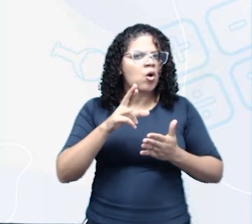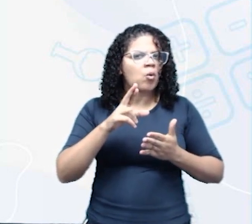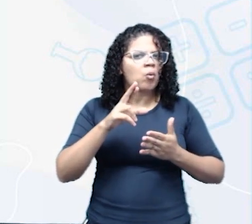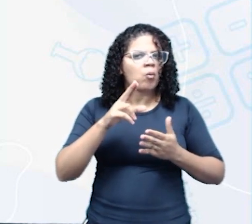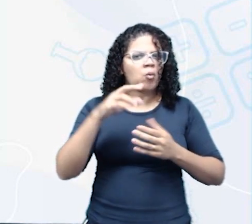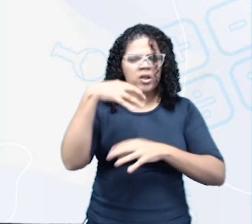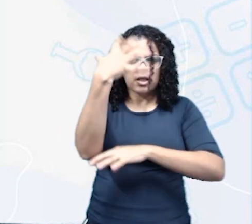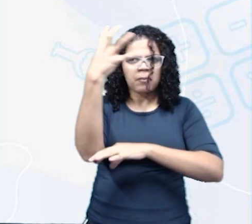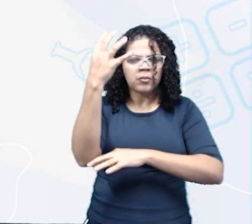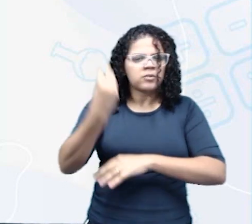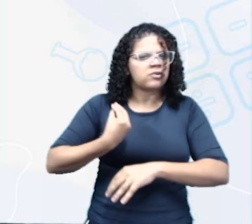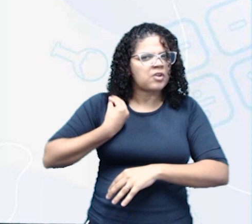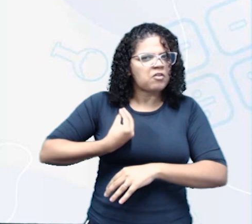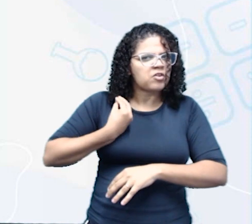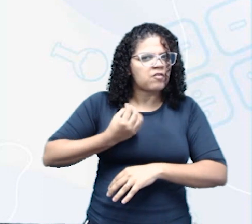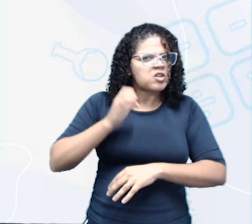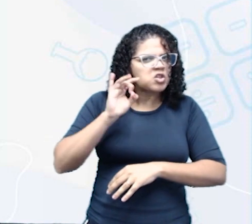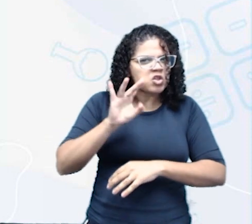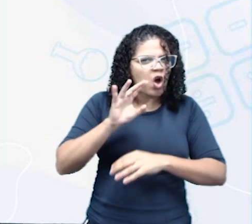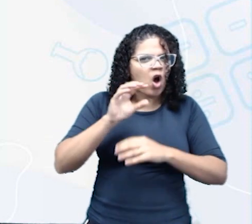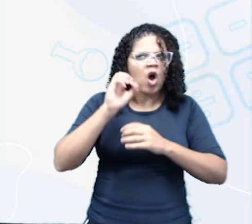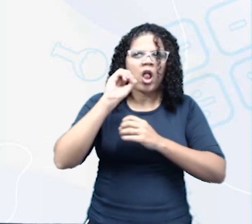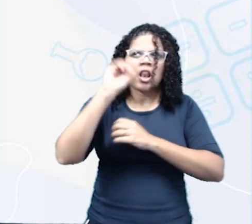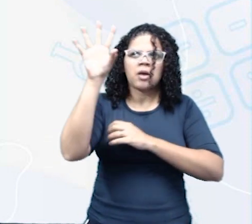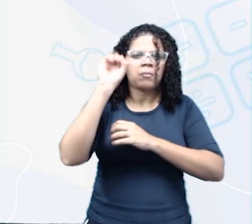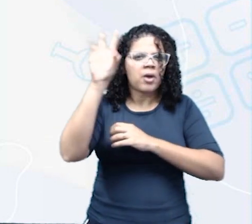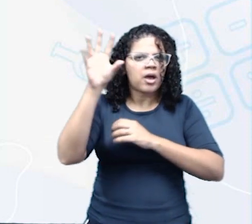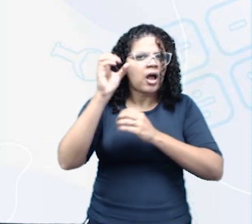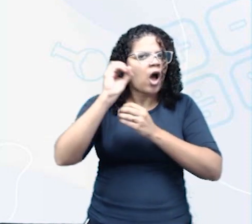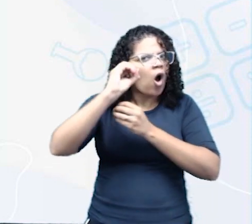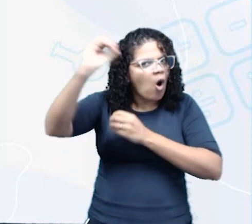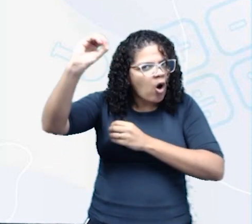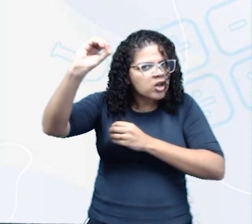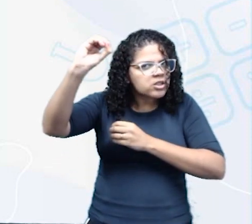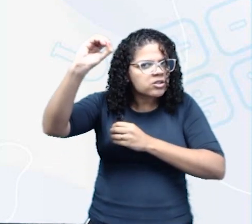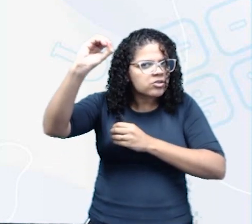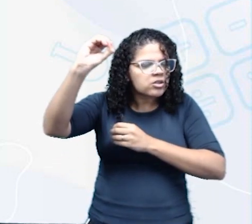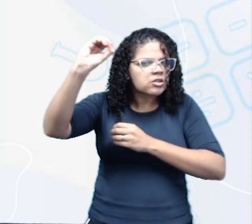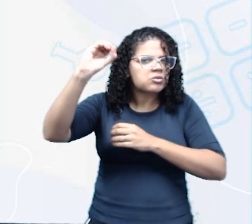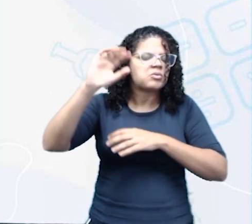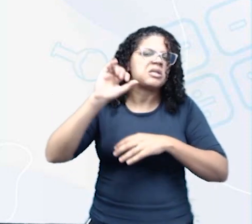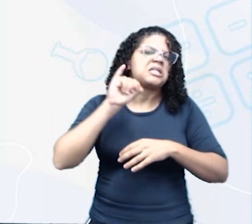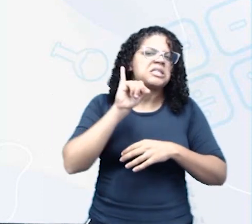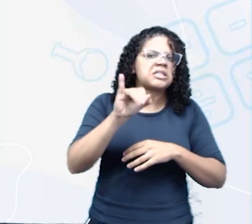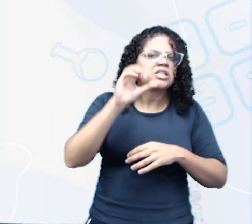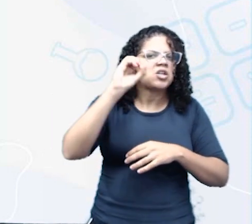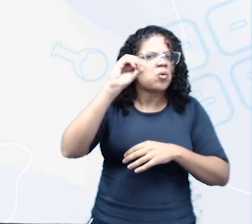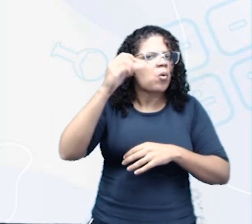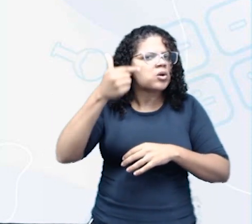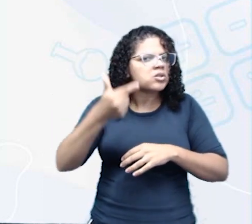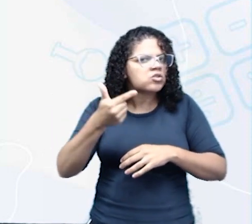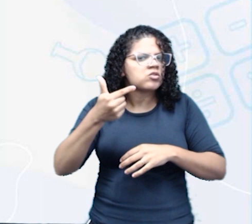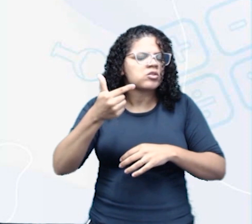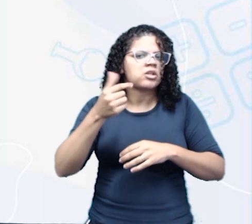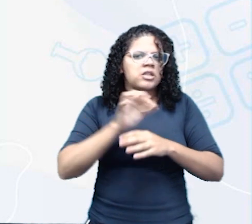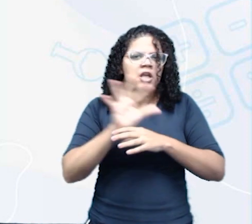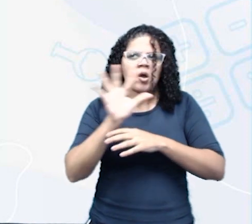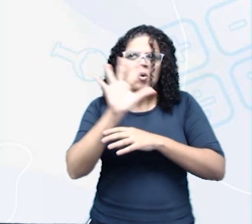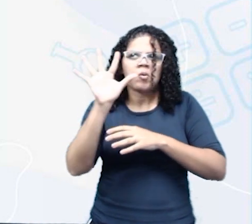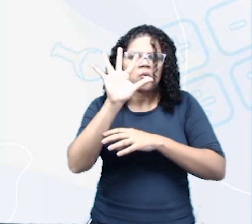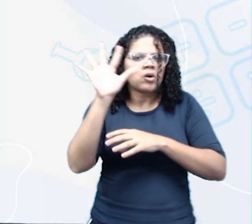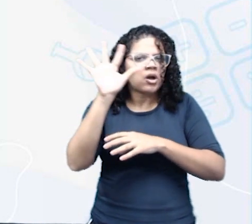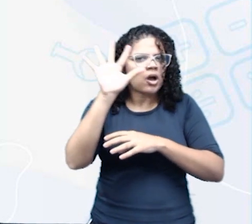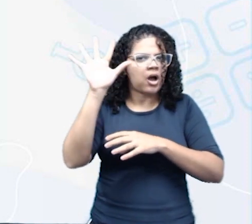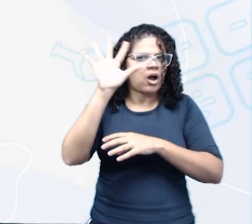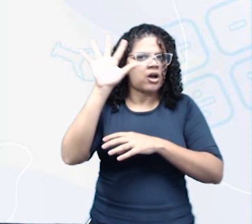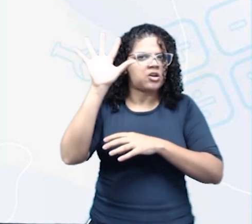atmosfera? Será? E outra pergunta, se o oxigênio é um gás invisível, que substância é essa